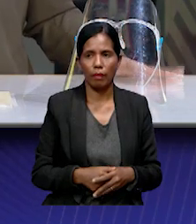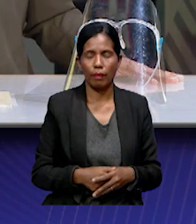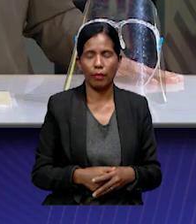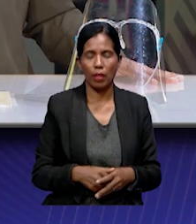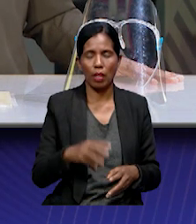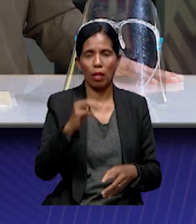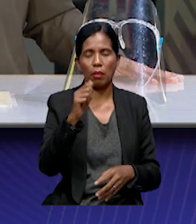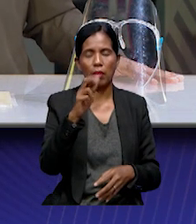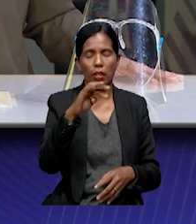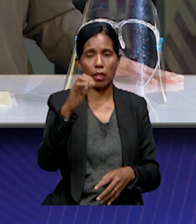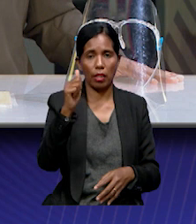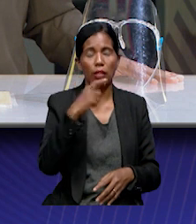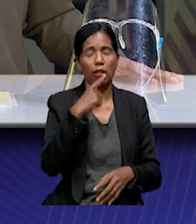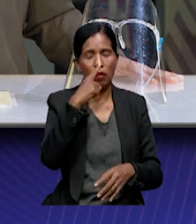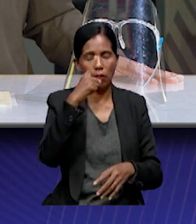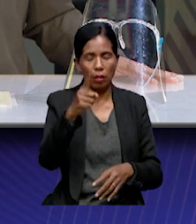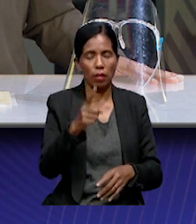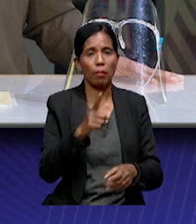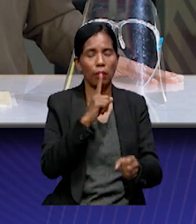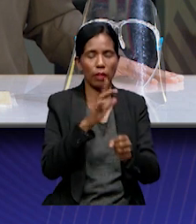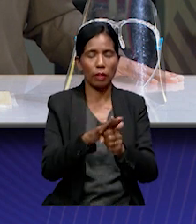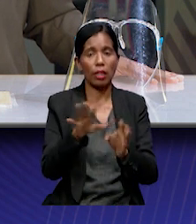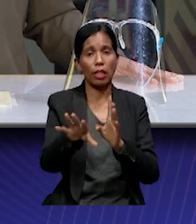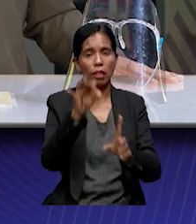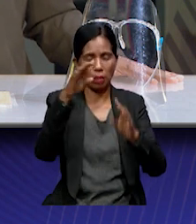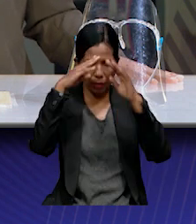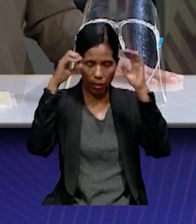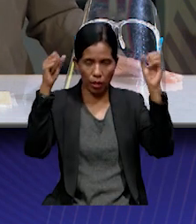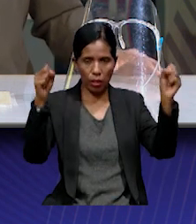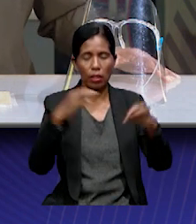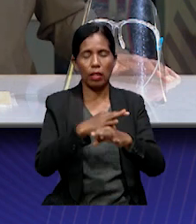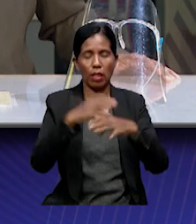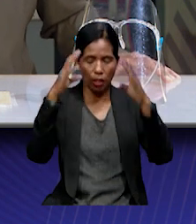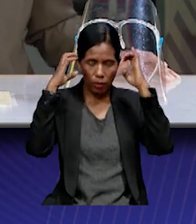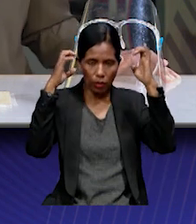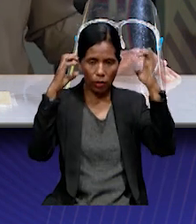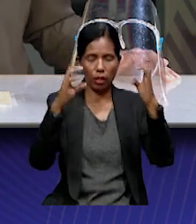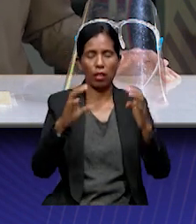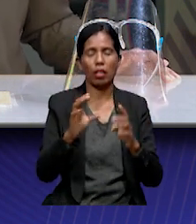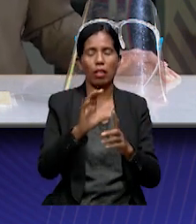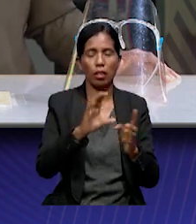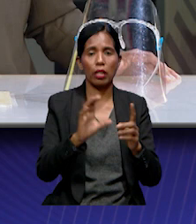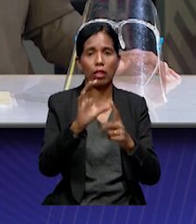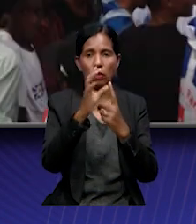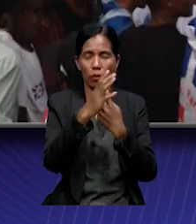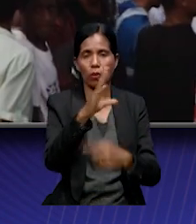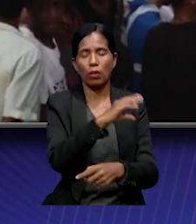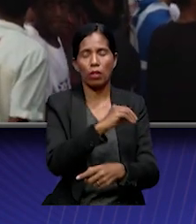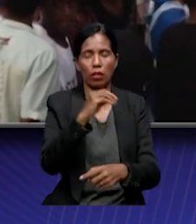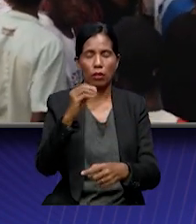Mariana Sinami Sabino promete banheiro eleito para presidente da República se radia setor educação, agricultura no saúde.